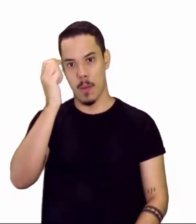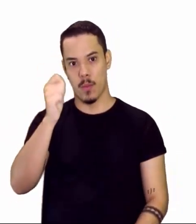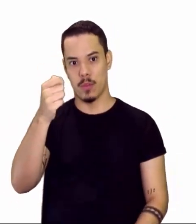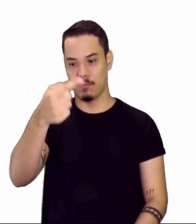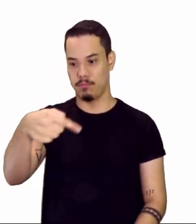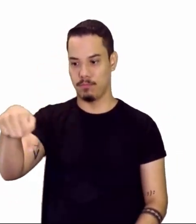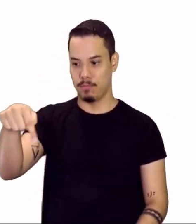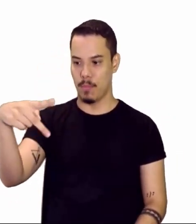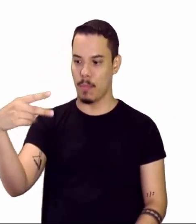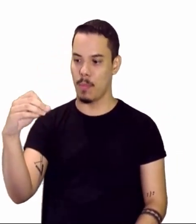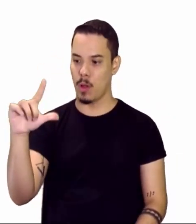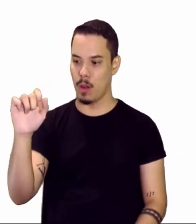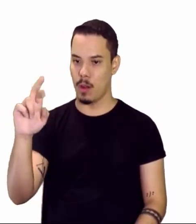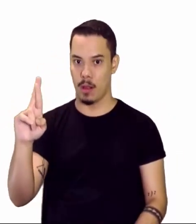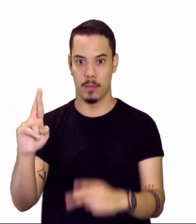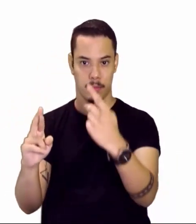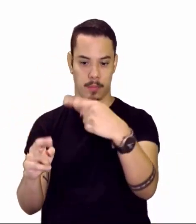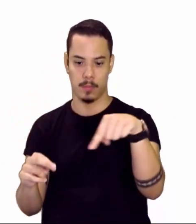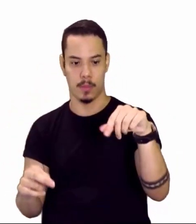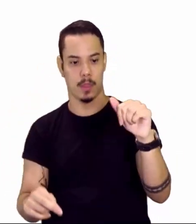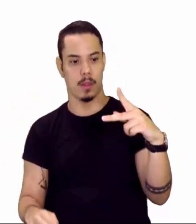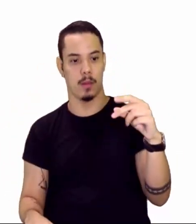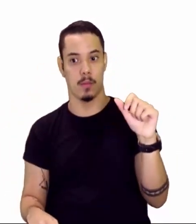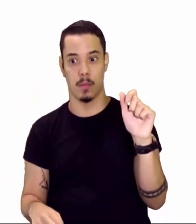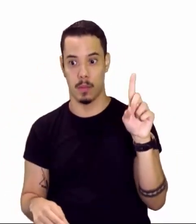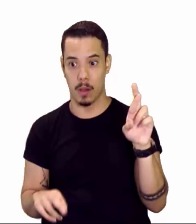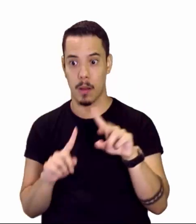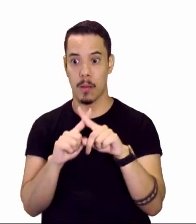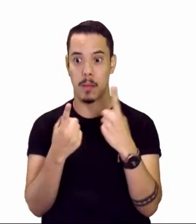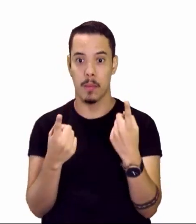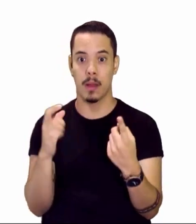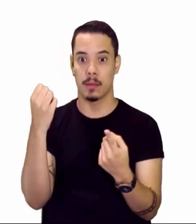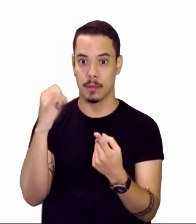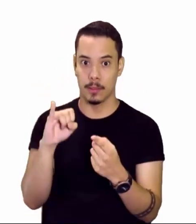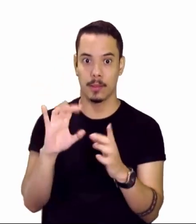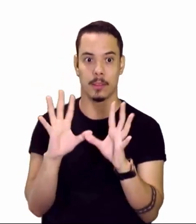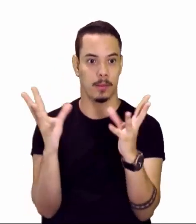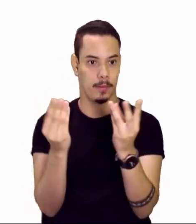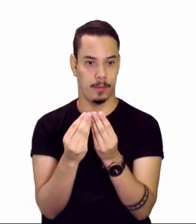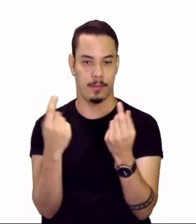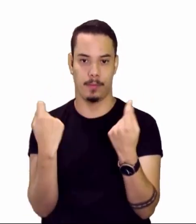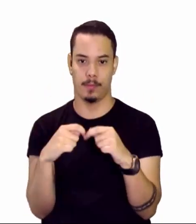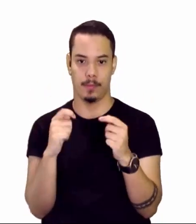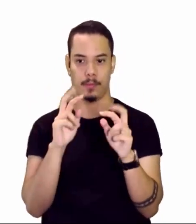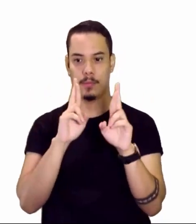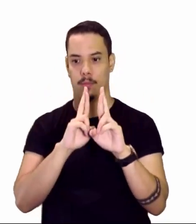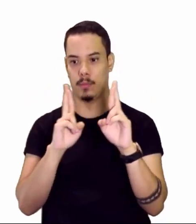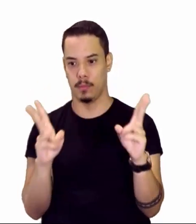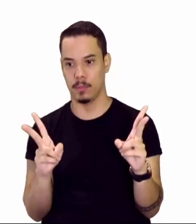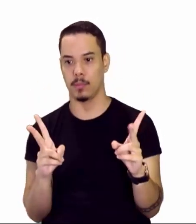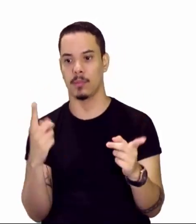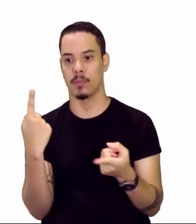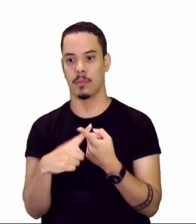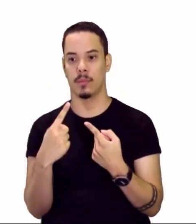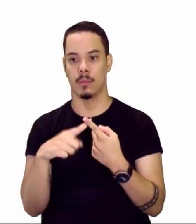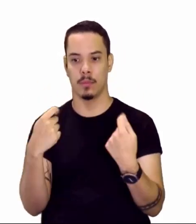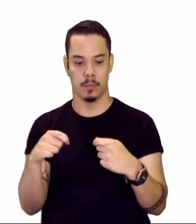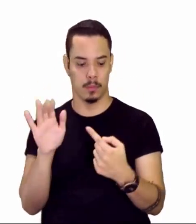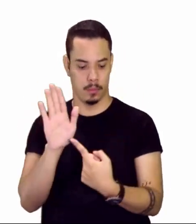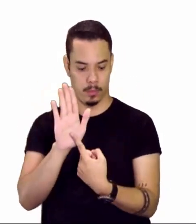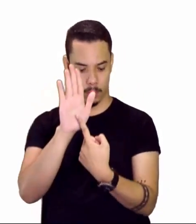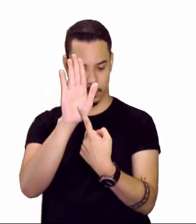polar, desde que a molécula formada, os átomos sejam diferentes, que